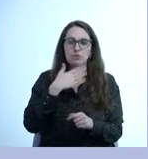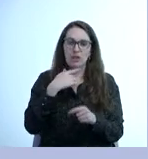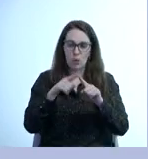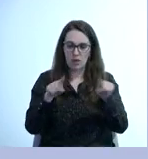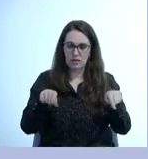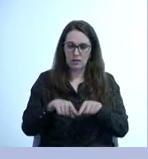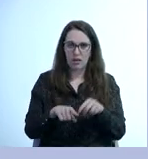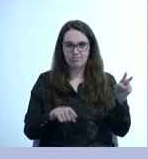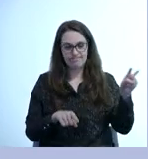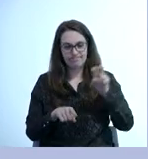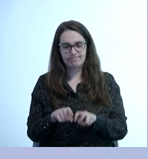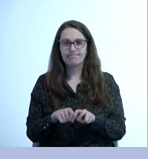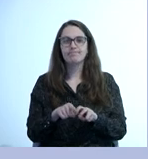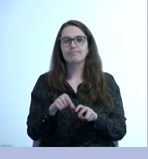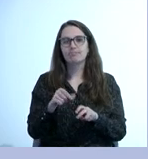participar